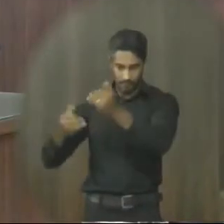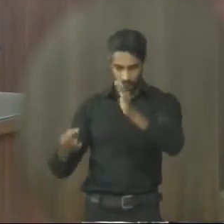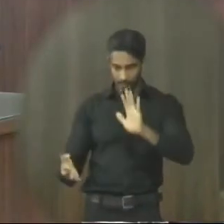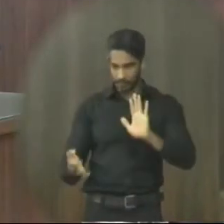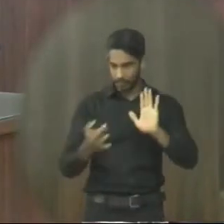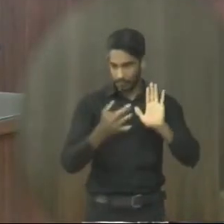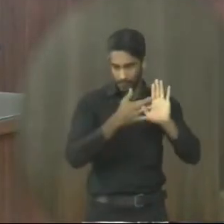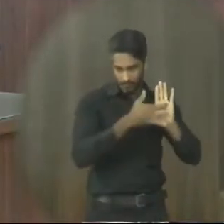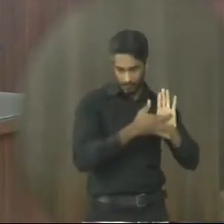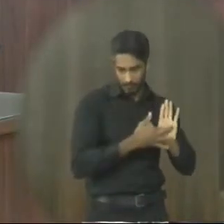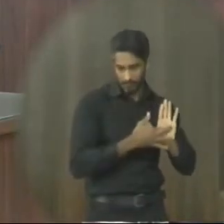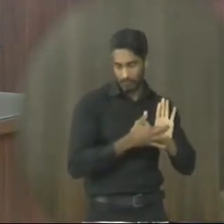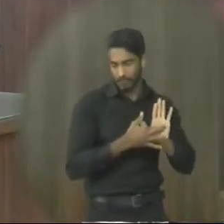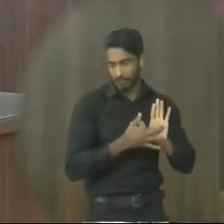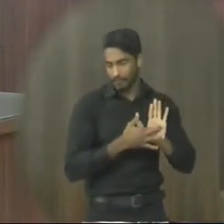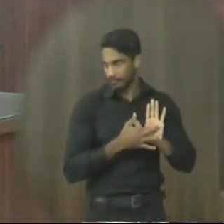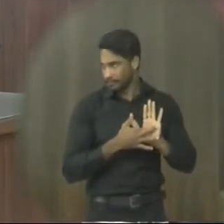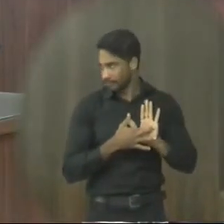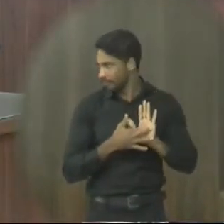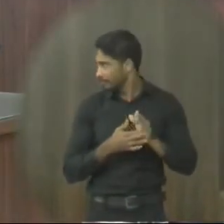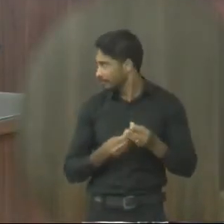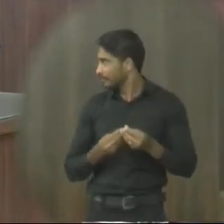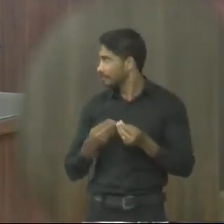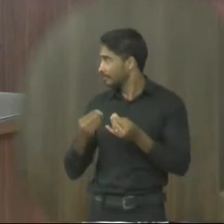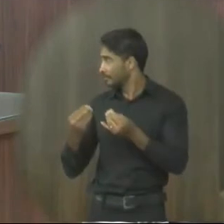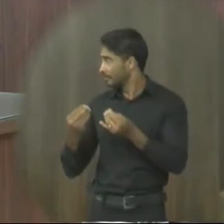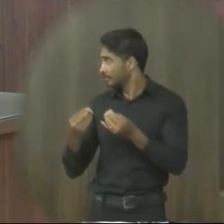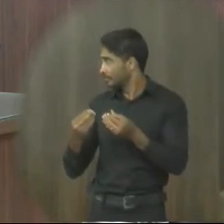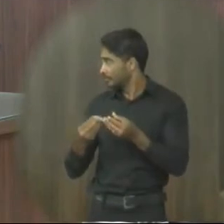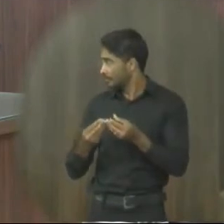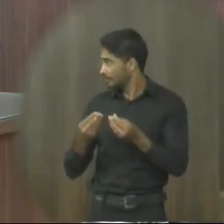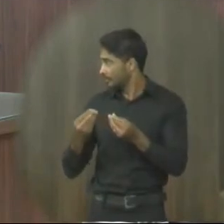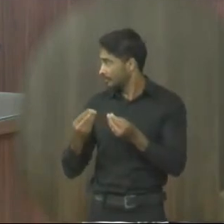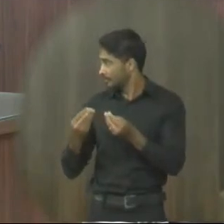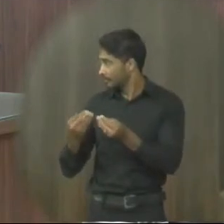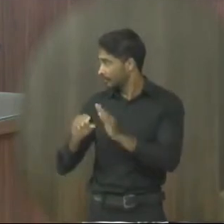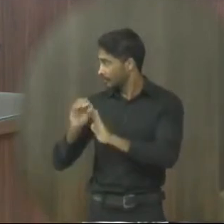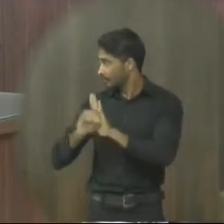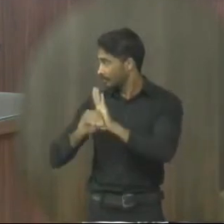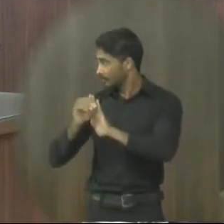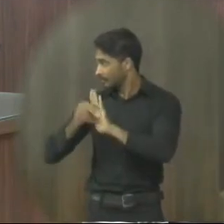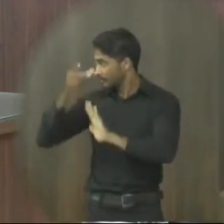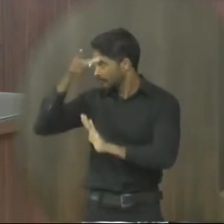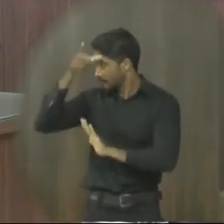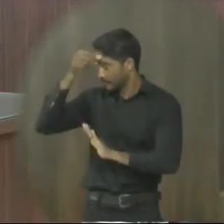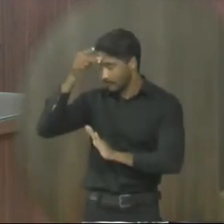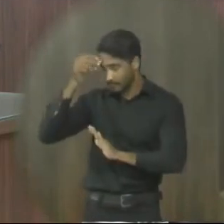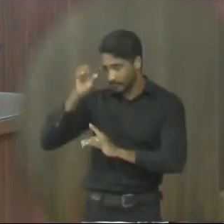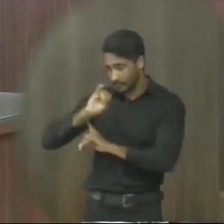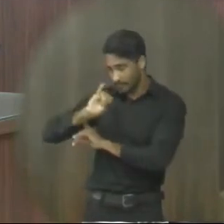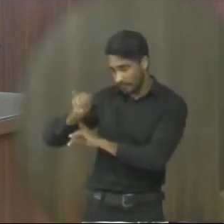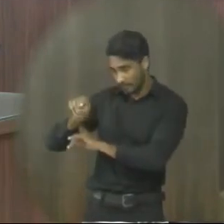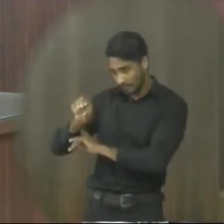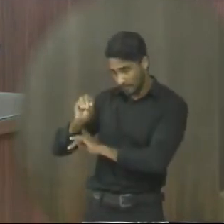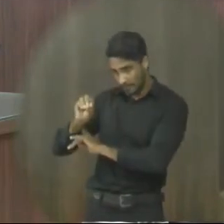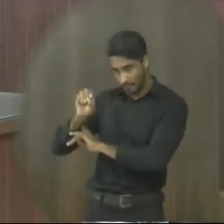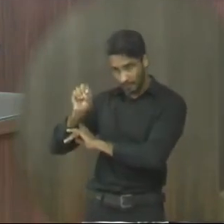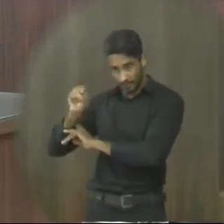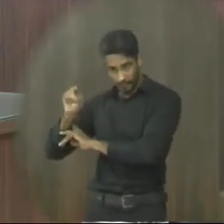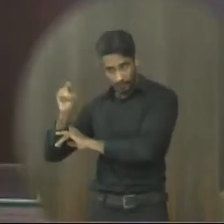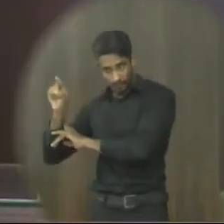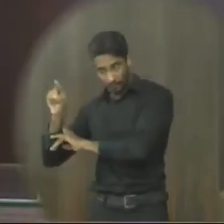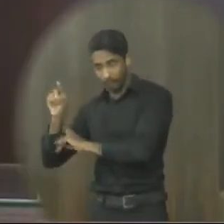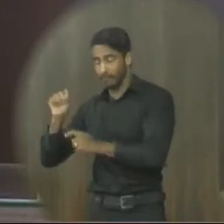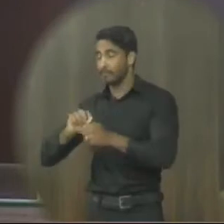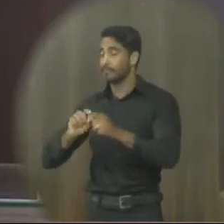solicitar que, após a invitação, se encaminhasse o ofício ao senhor prefeito José Aparecido Mendes Santos, para